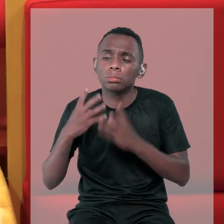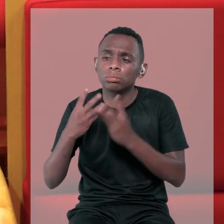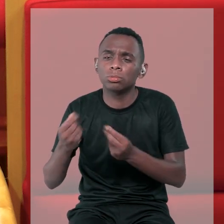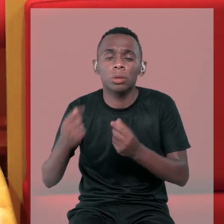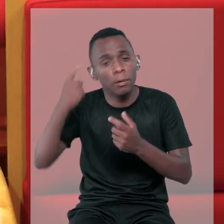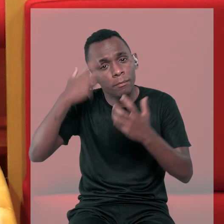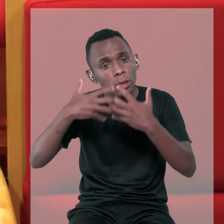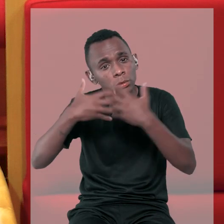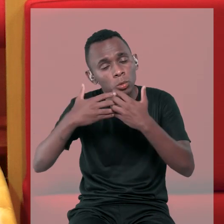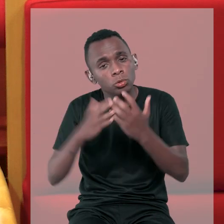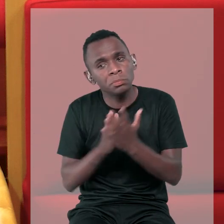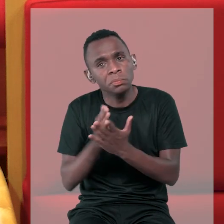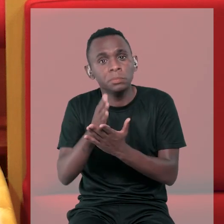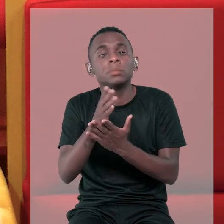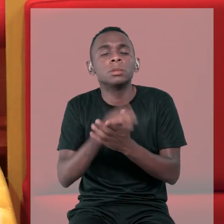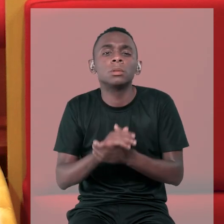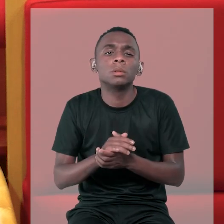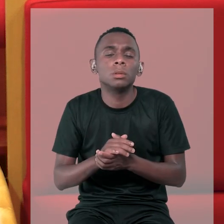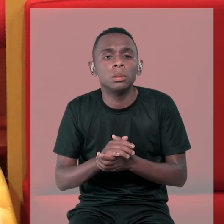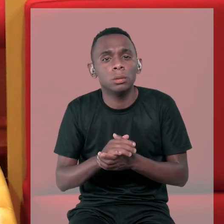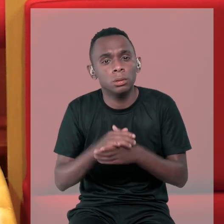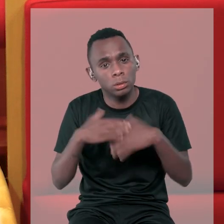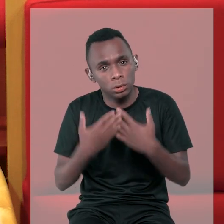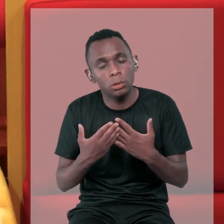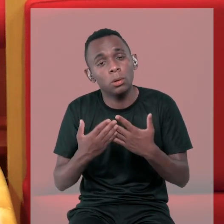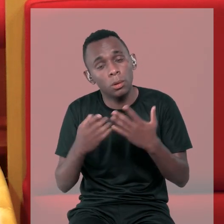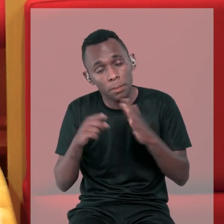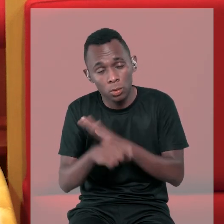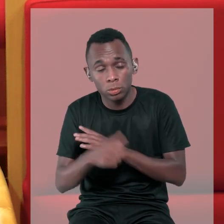é justamente na primeira questão, que diz respeito à fortuna,